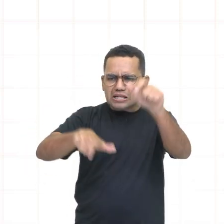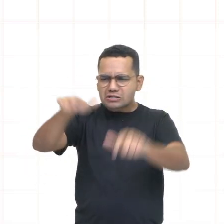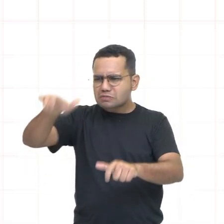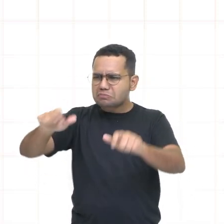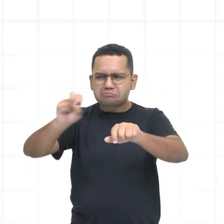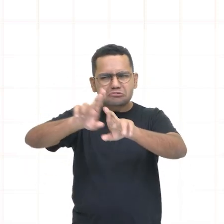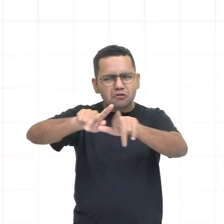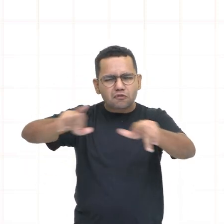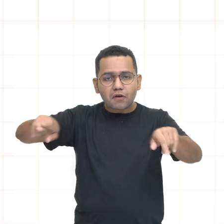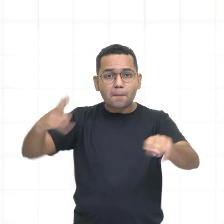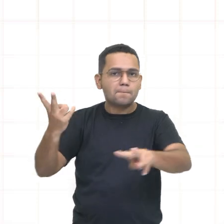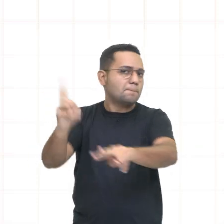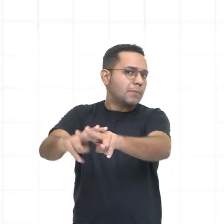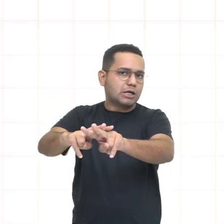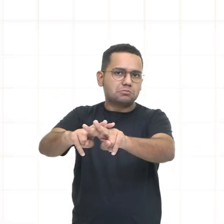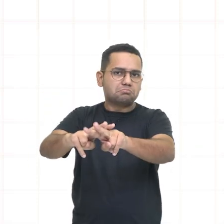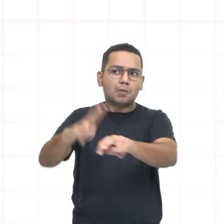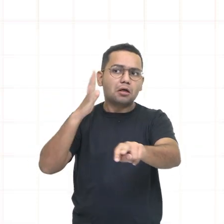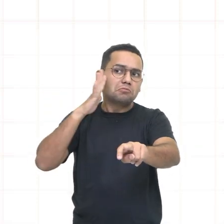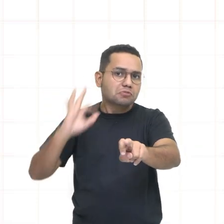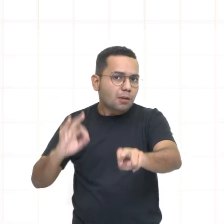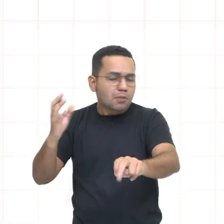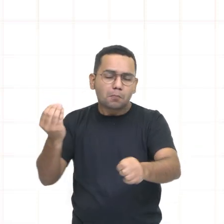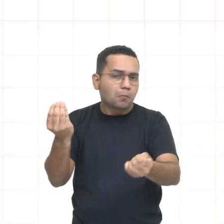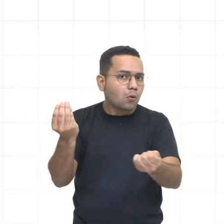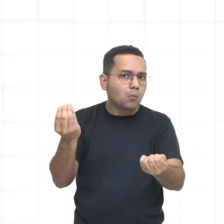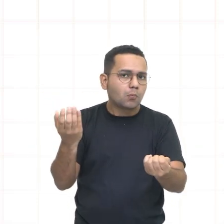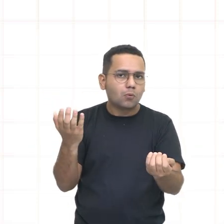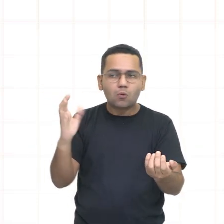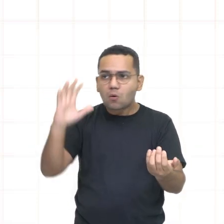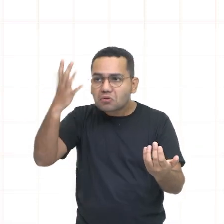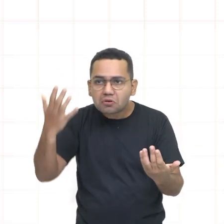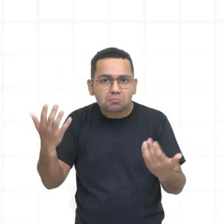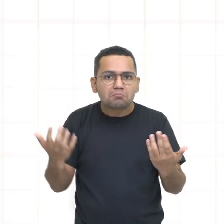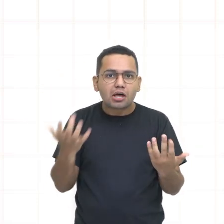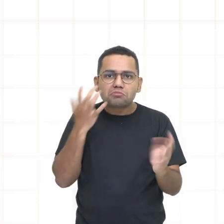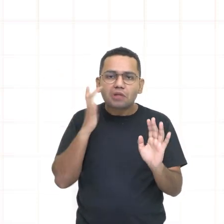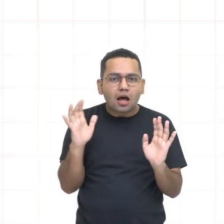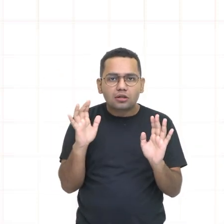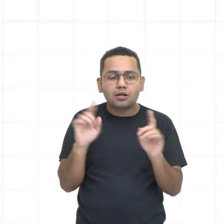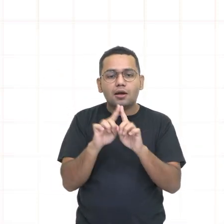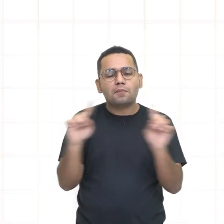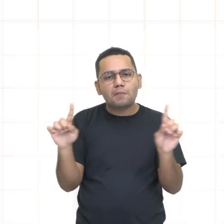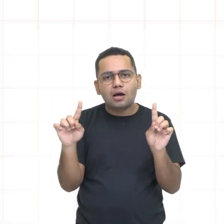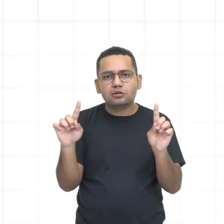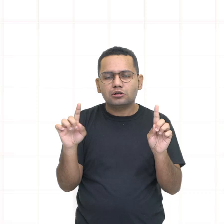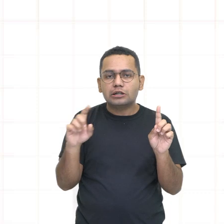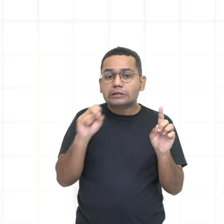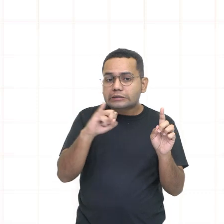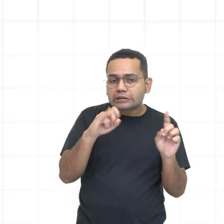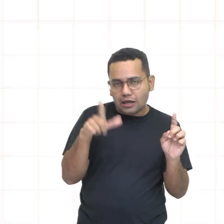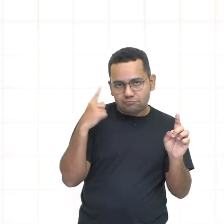ilegalmente. Então, com a lei da anistia, houve essa questão de eles poderem rever esses